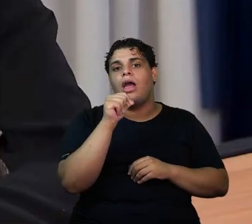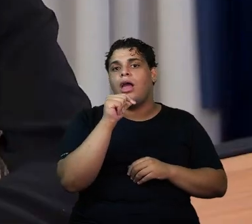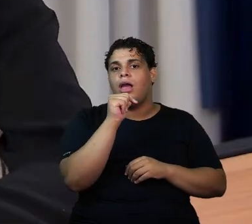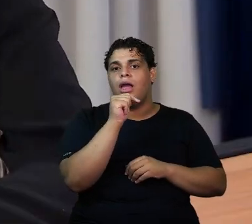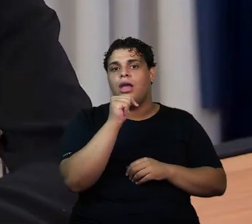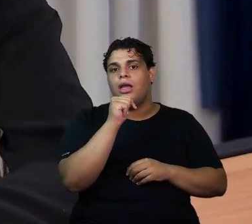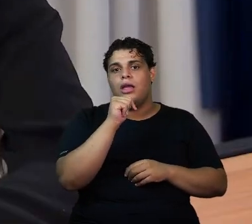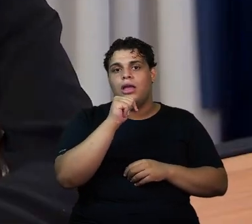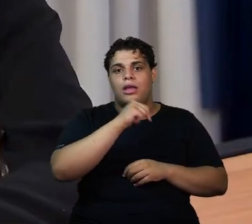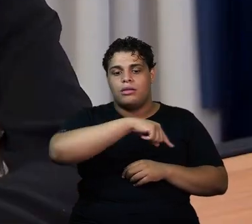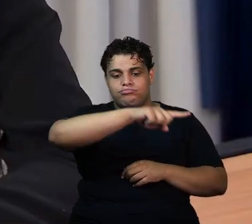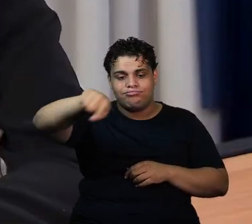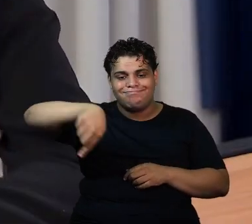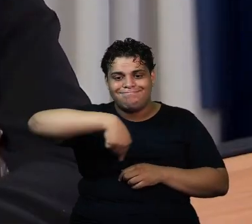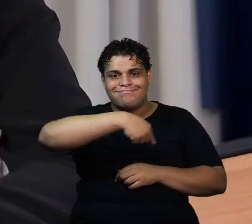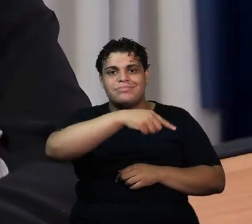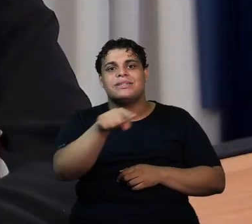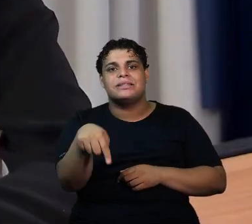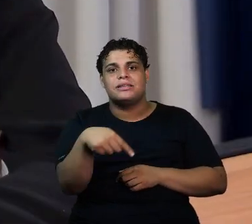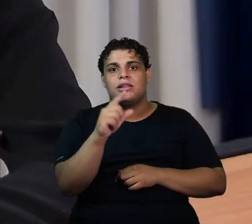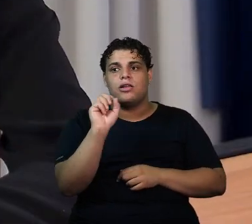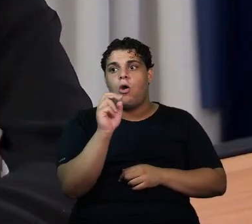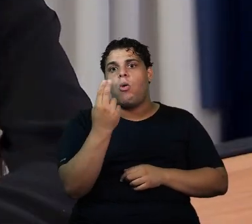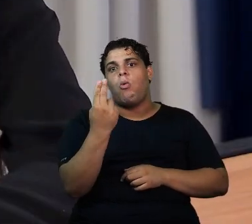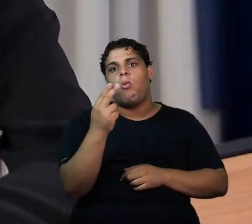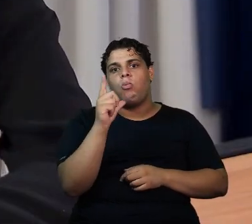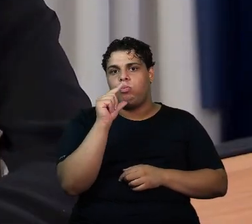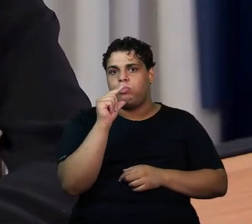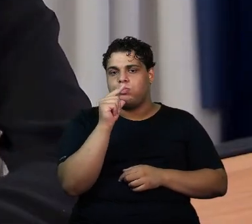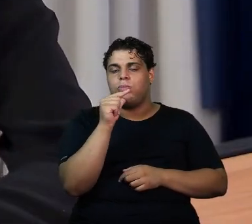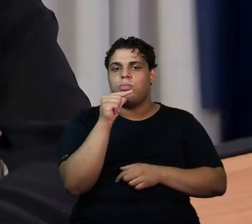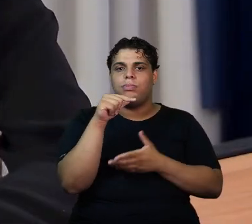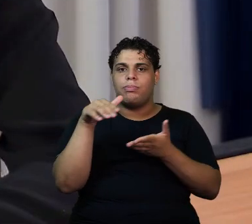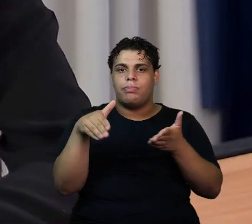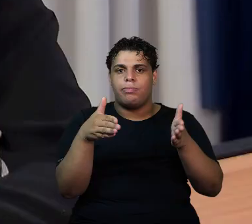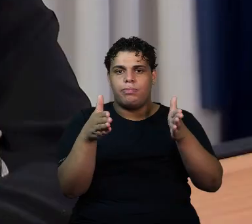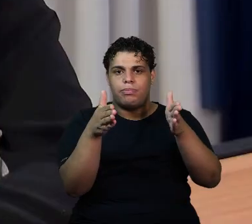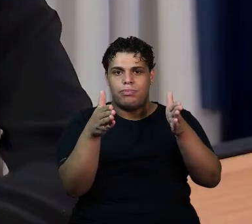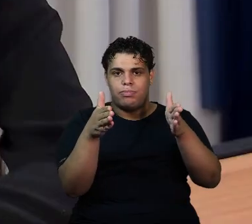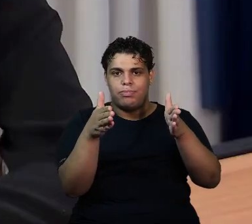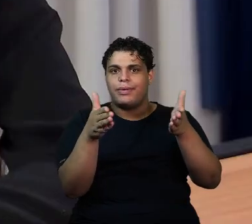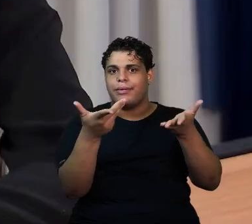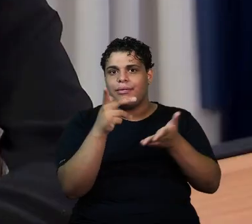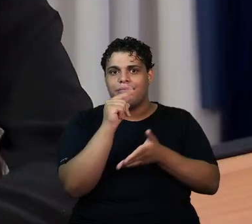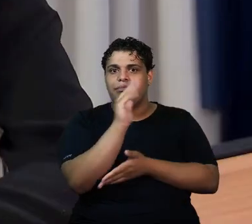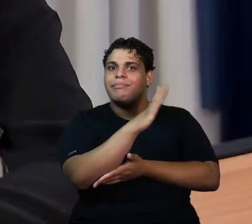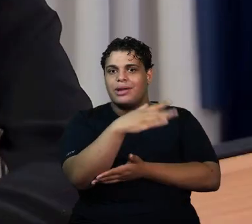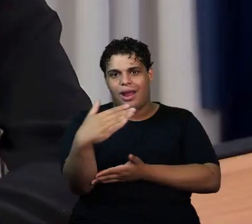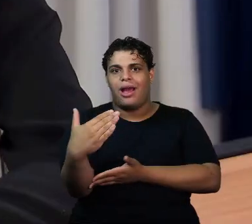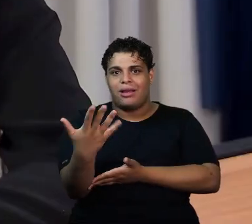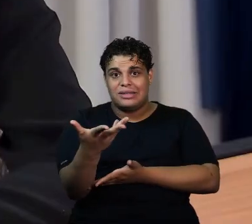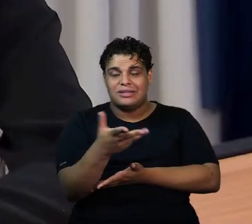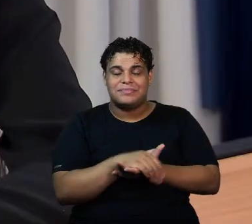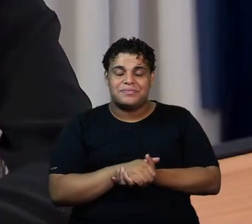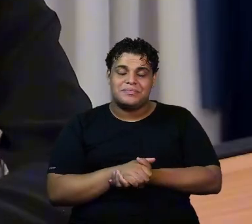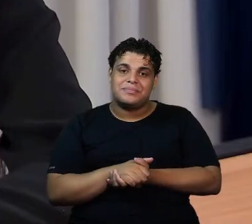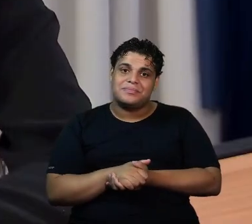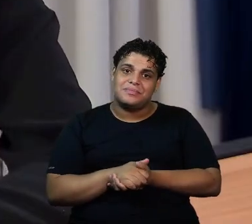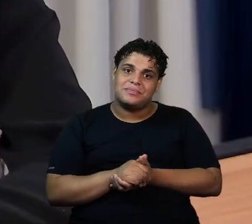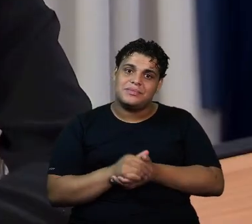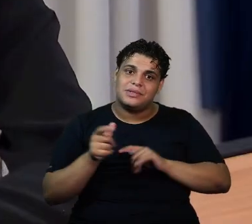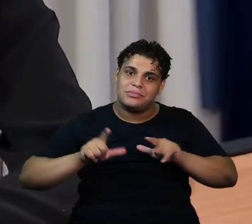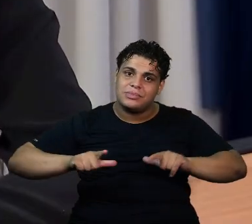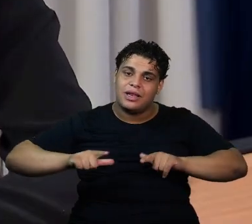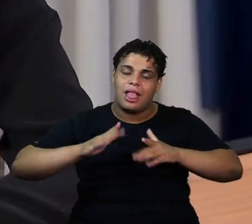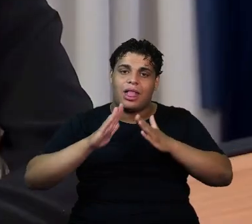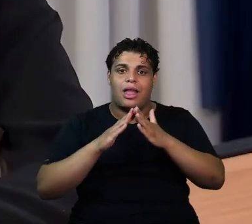né? Você comentando dessa questão de quantidade de plástico, trabalhar dentro de casa o sistema